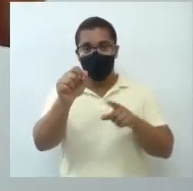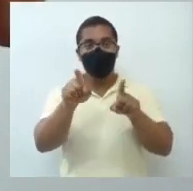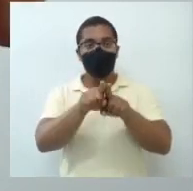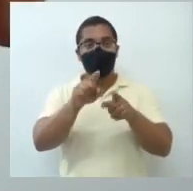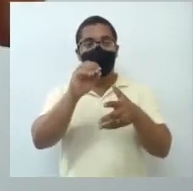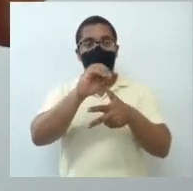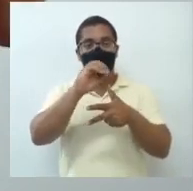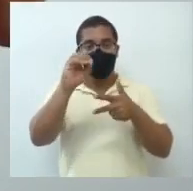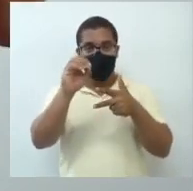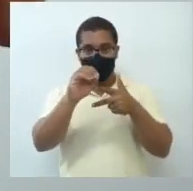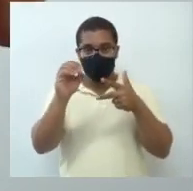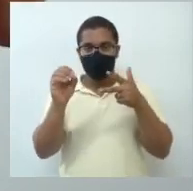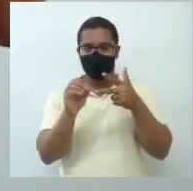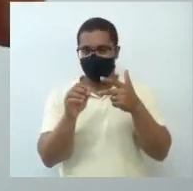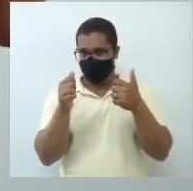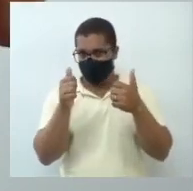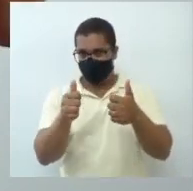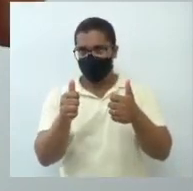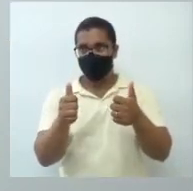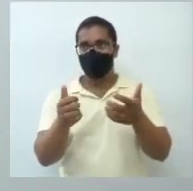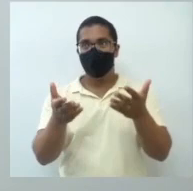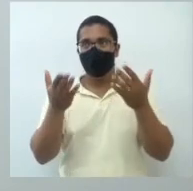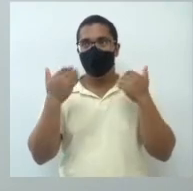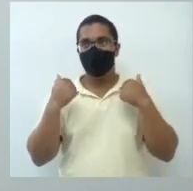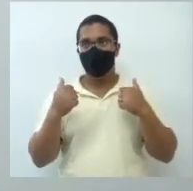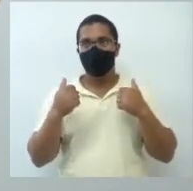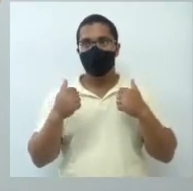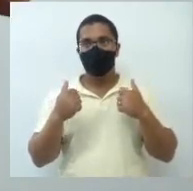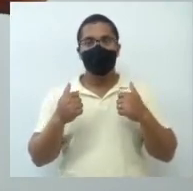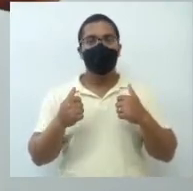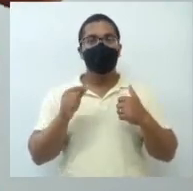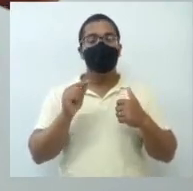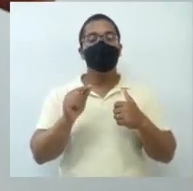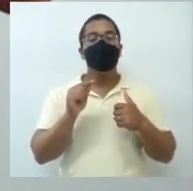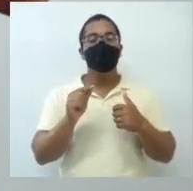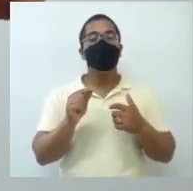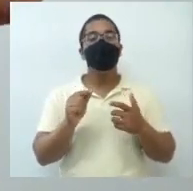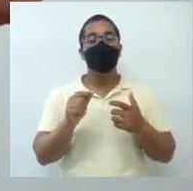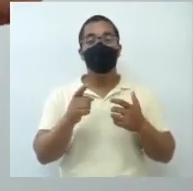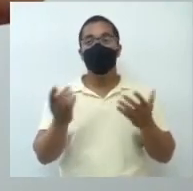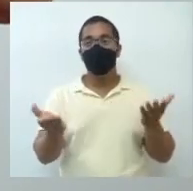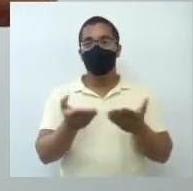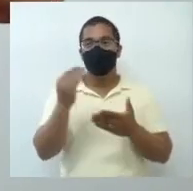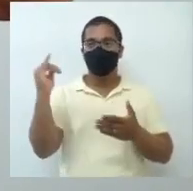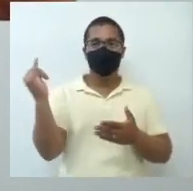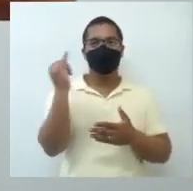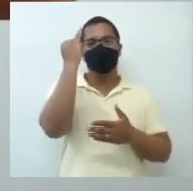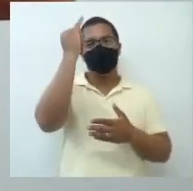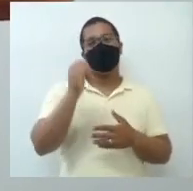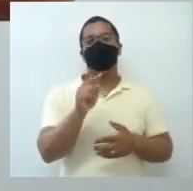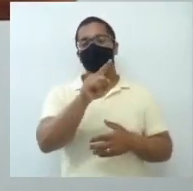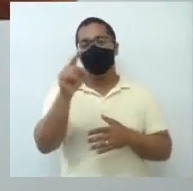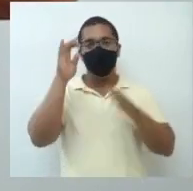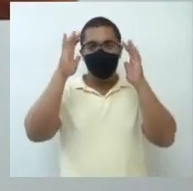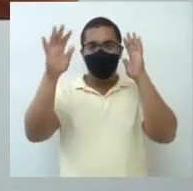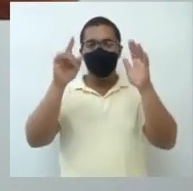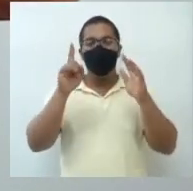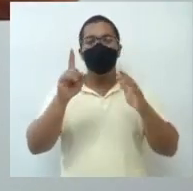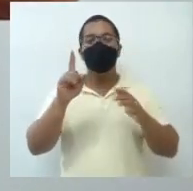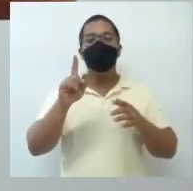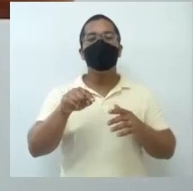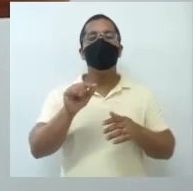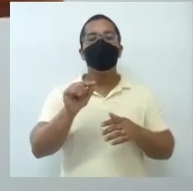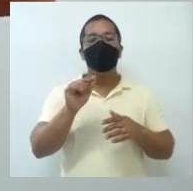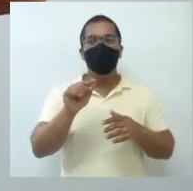vamos lá para nossa aula de hoje um assunto muito importante que eu queria que você prestasse bem atenção que a teoria da